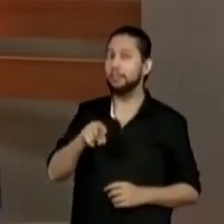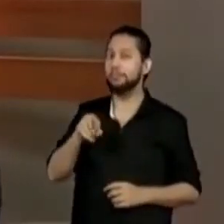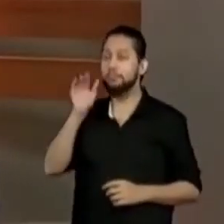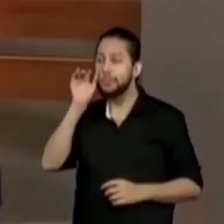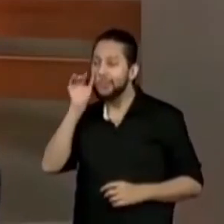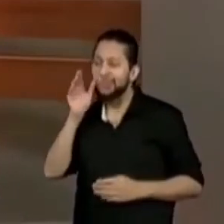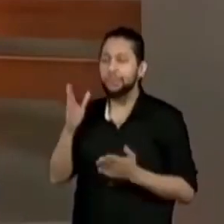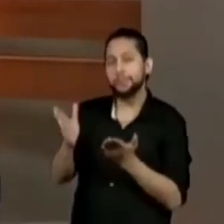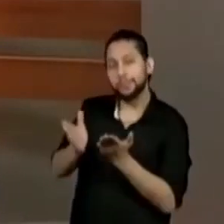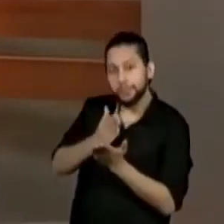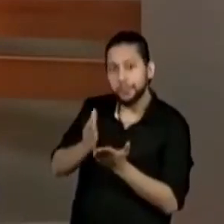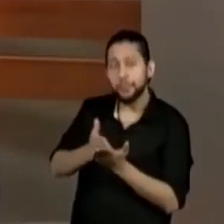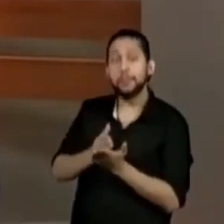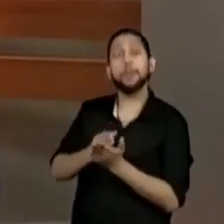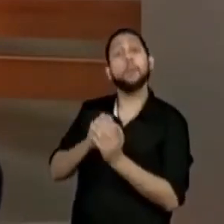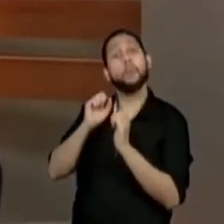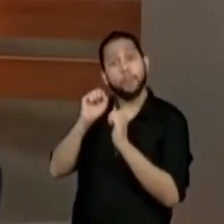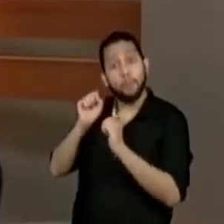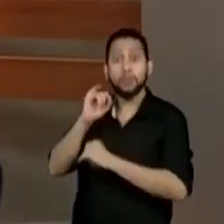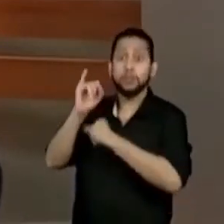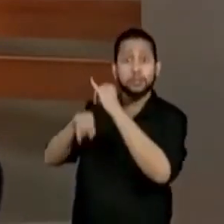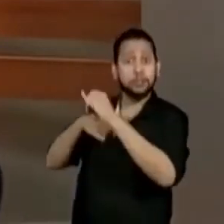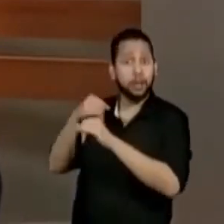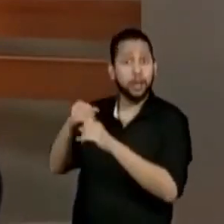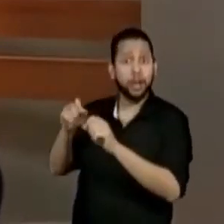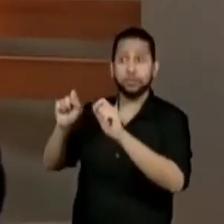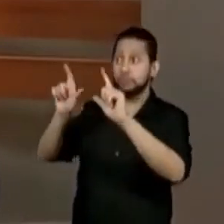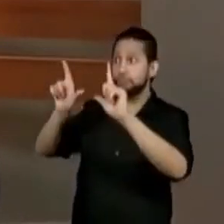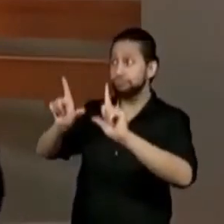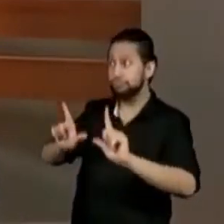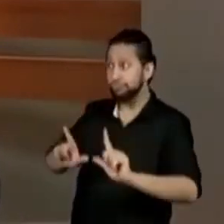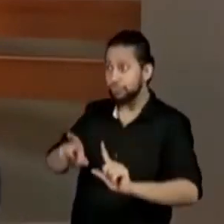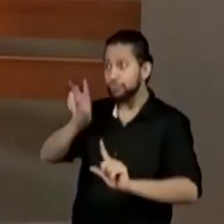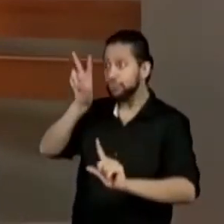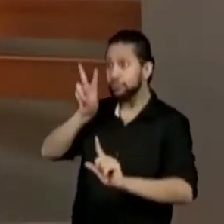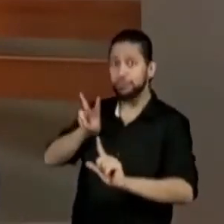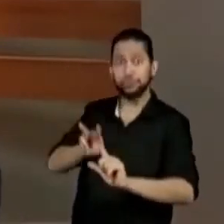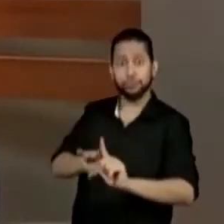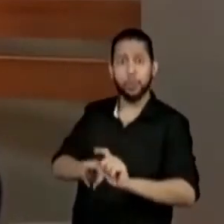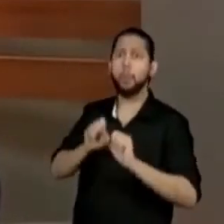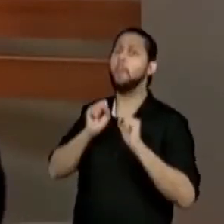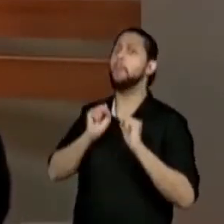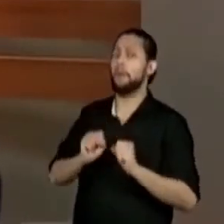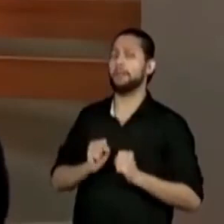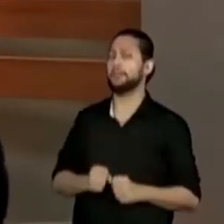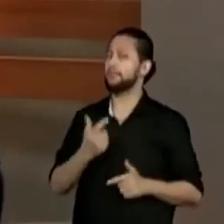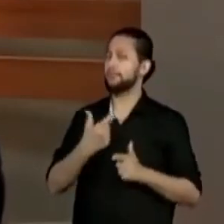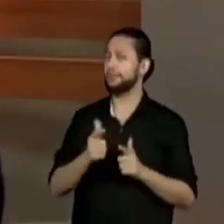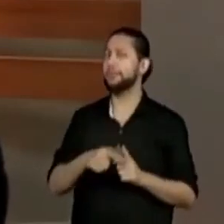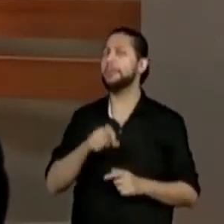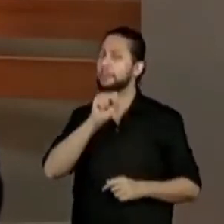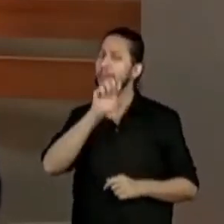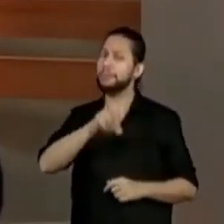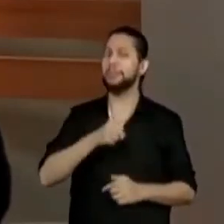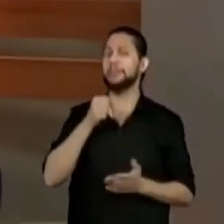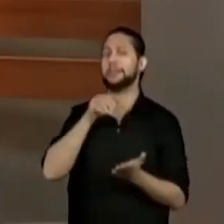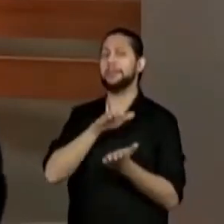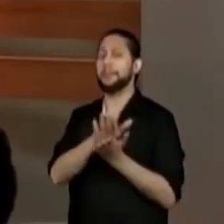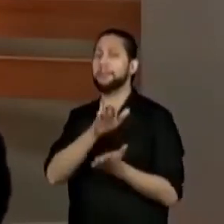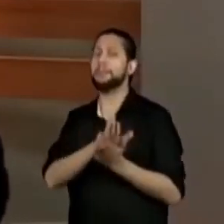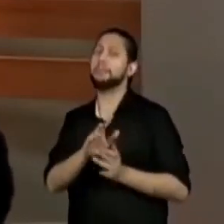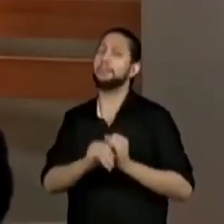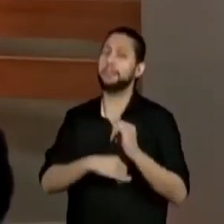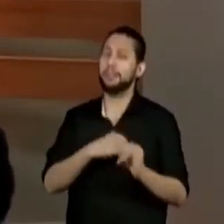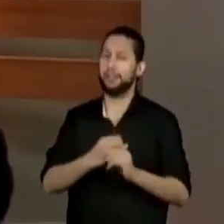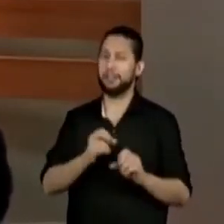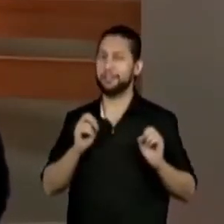consultar o material esse material já está online Ok então não tem problema nenhum já podem estar lá imprimindo e fazendo as